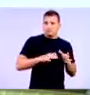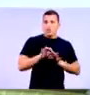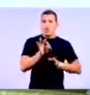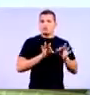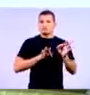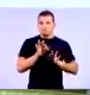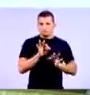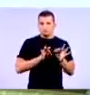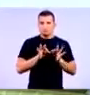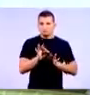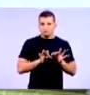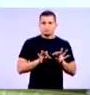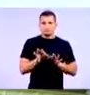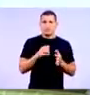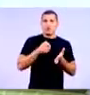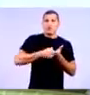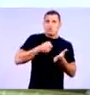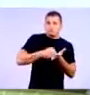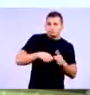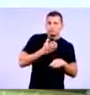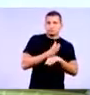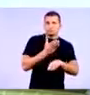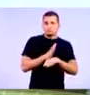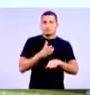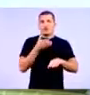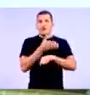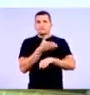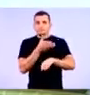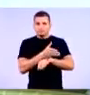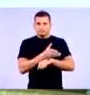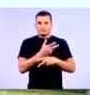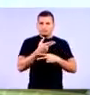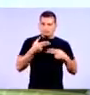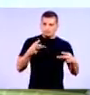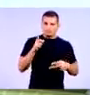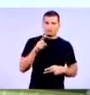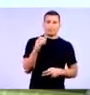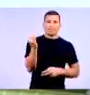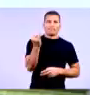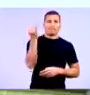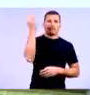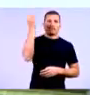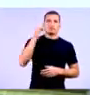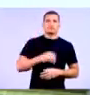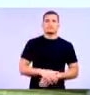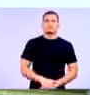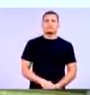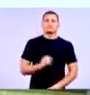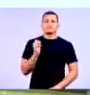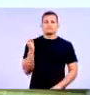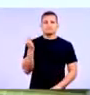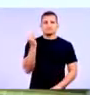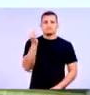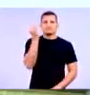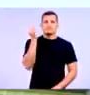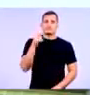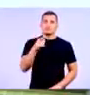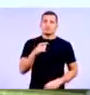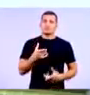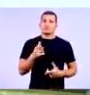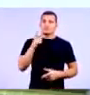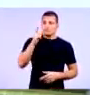dessa forma, cumprir com as atividades, participar das ações. Isso é muito importante para que você seja um